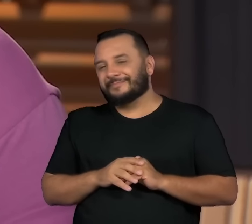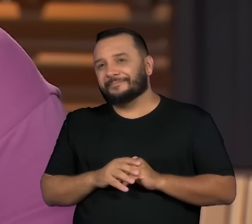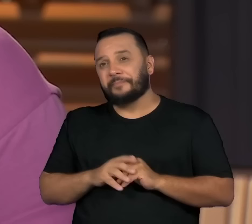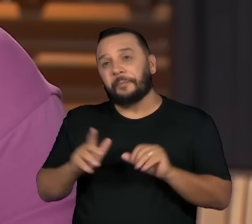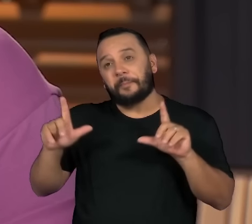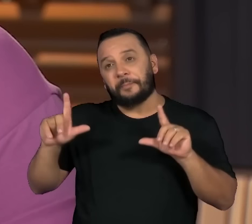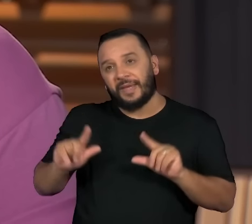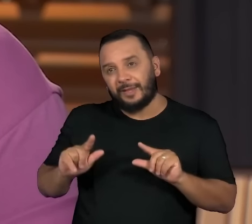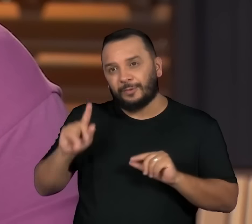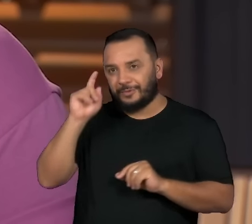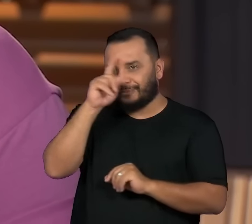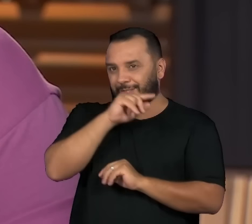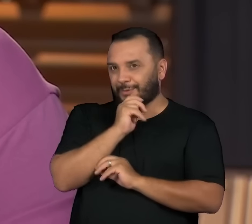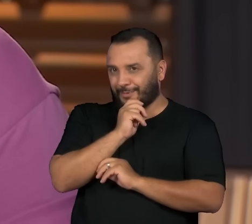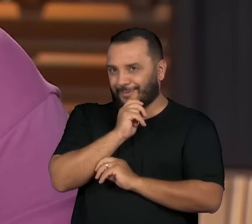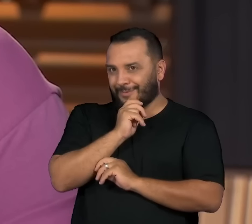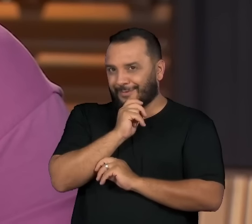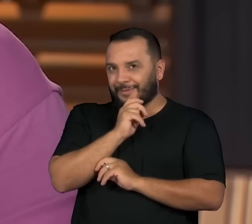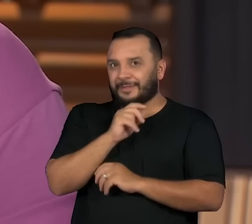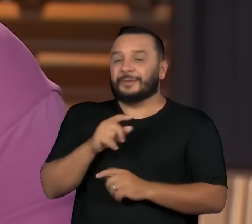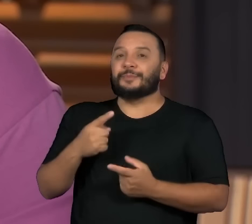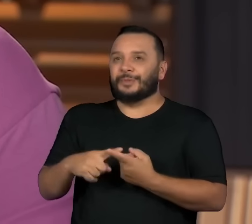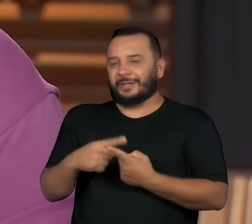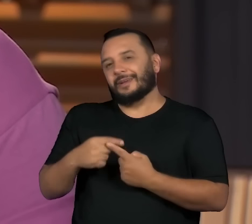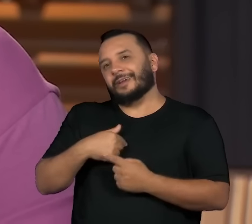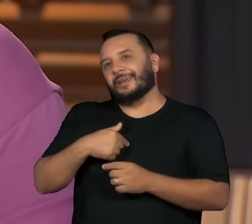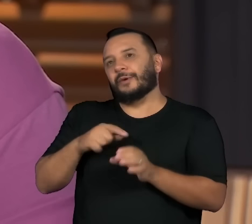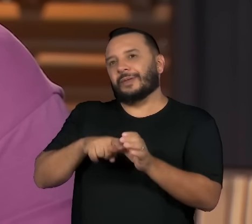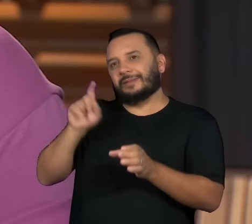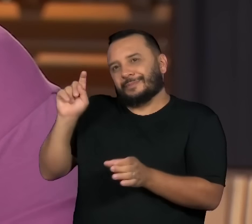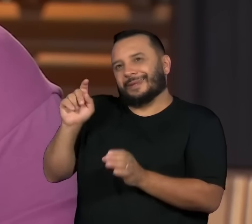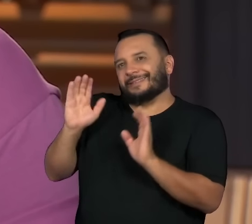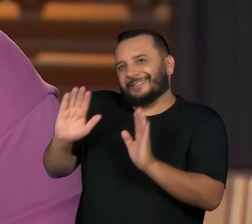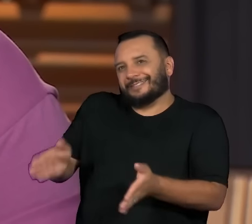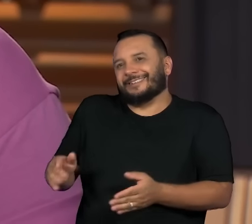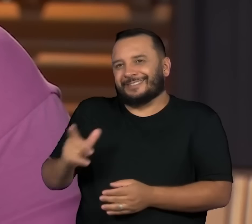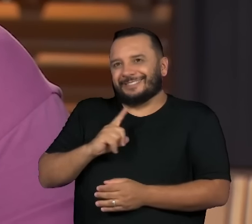eu já pagava minhas contas, já morava sozinha, então